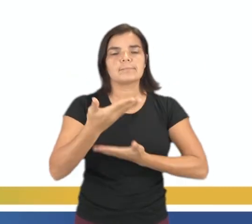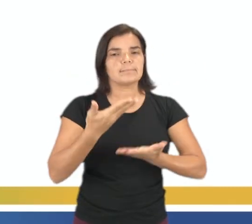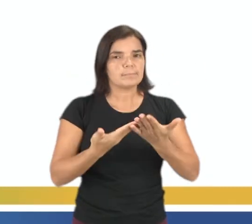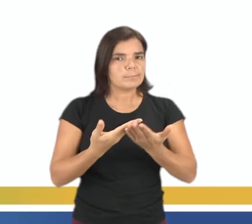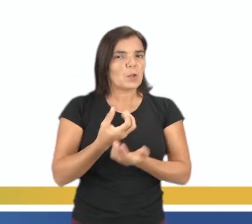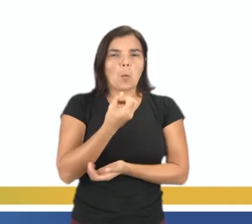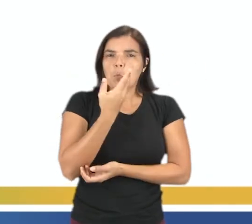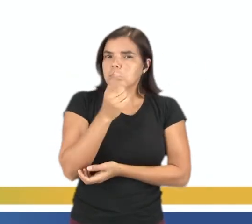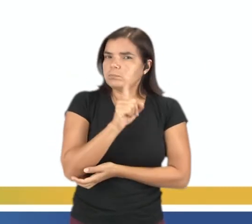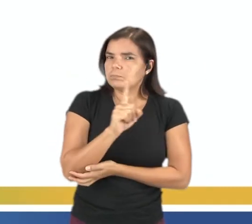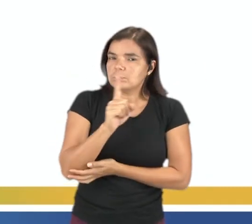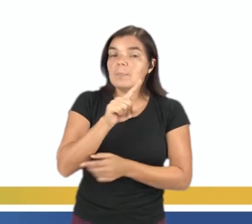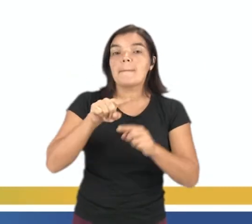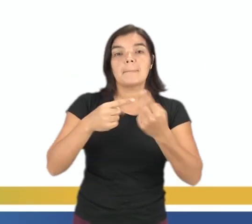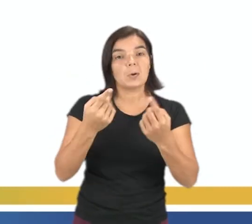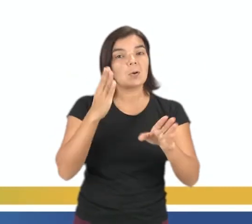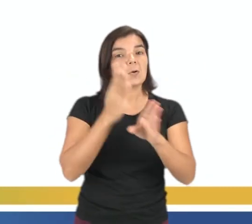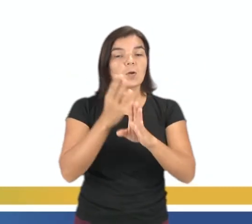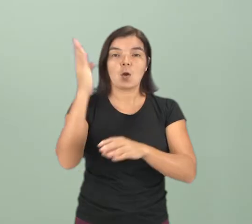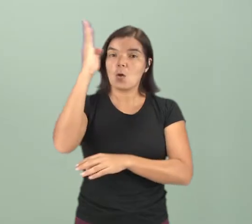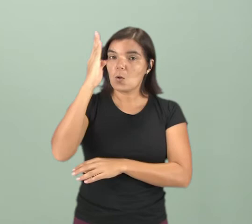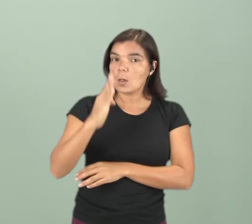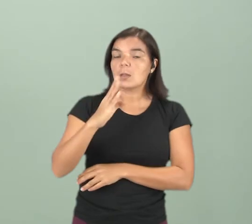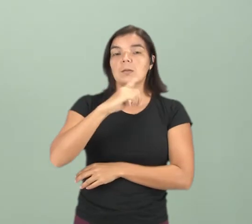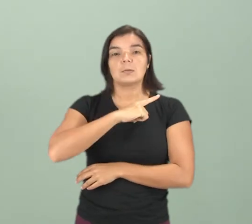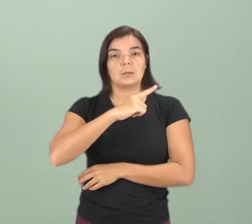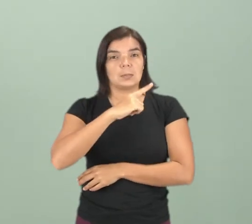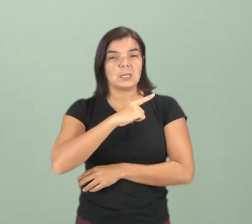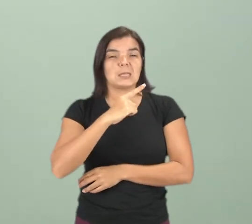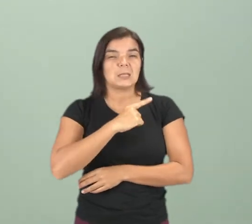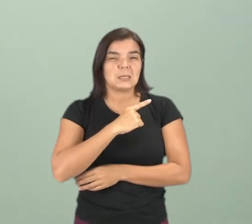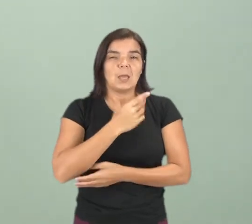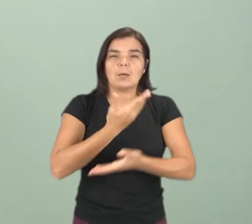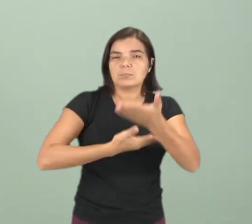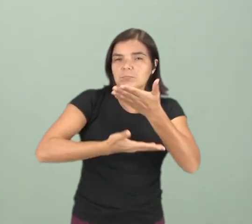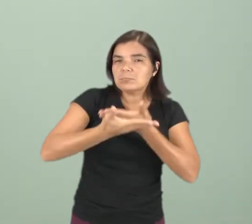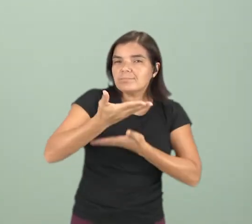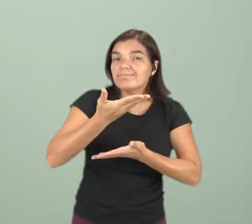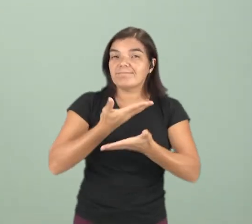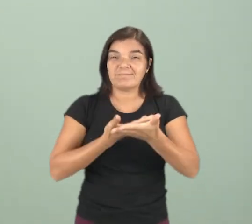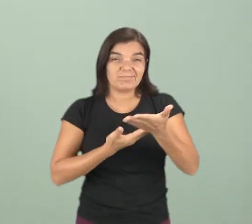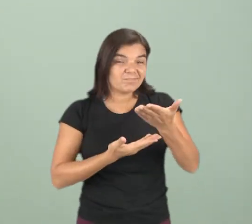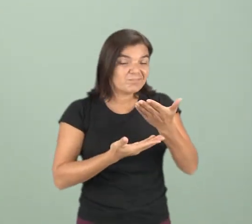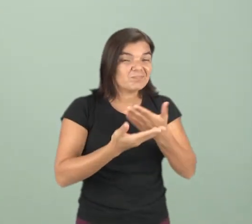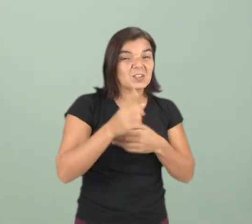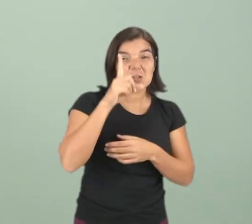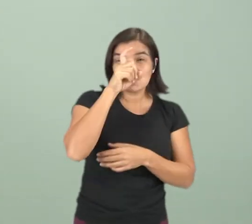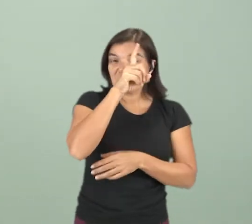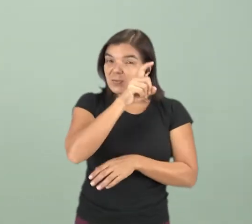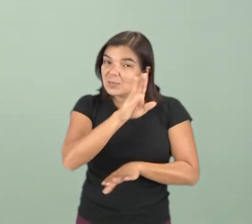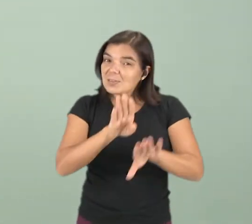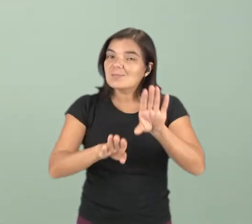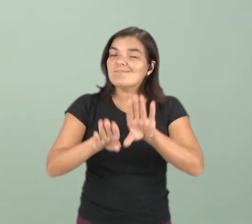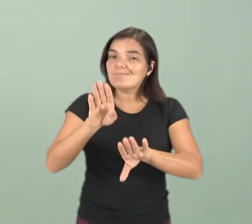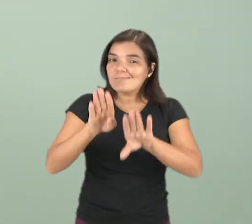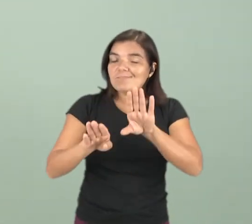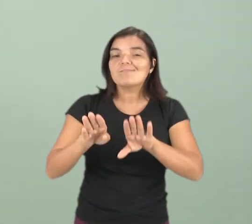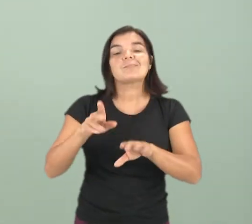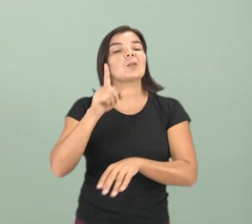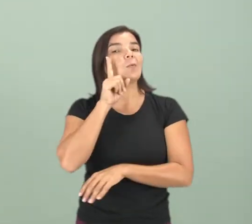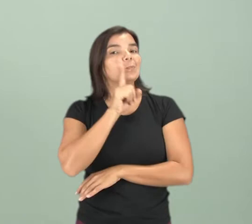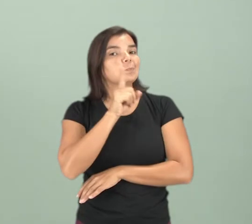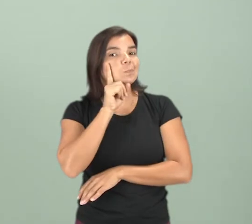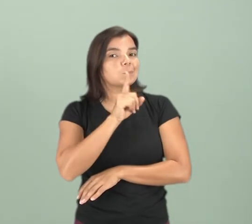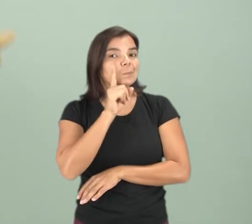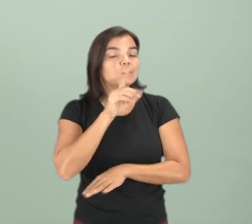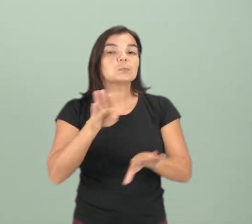muito amistosas. Porque assim como o Brasil tem uma relação meio arranhada, às vezes, do ponto de vista ideológico com os